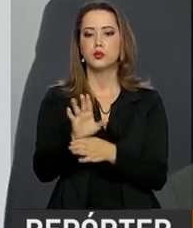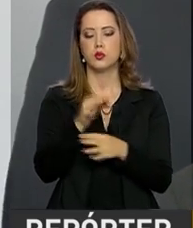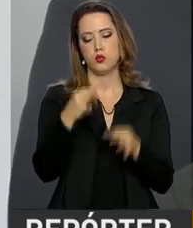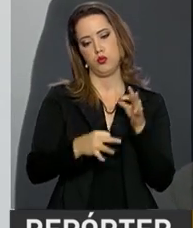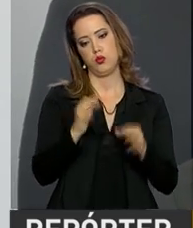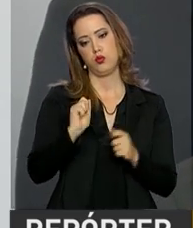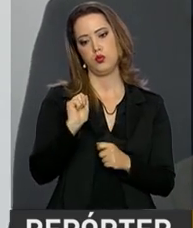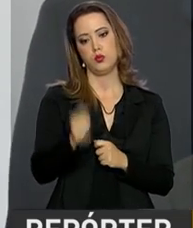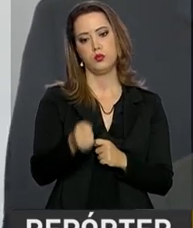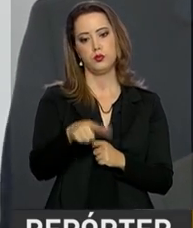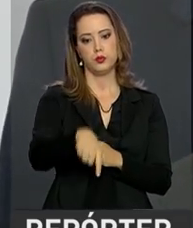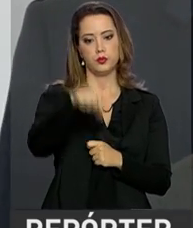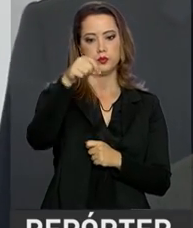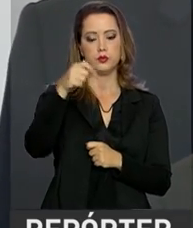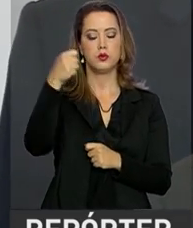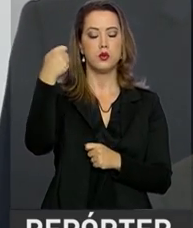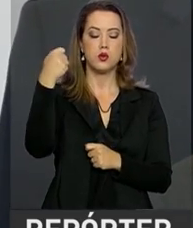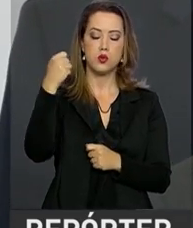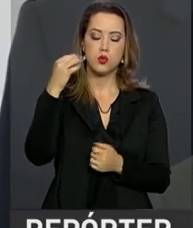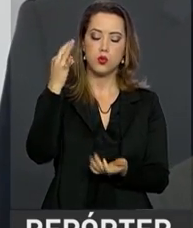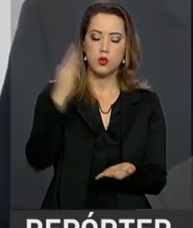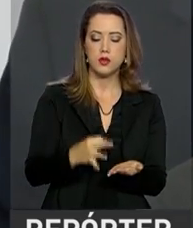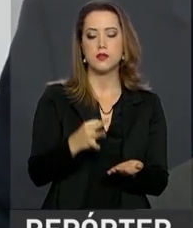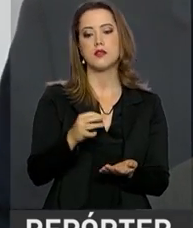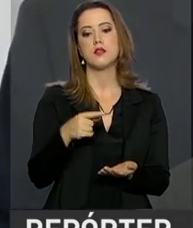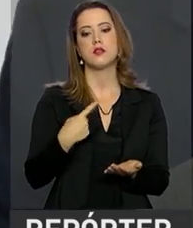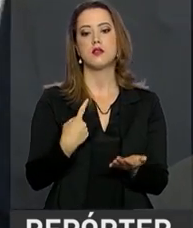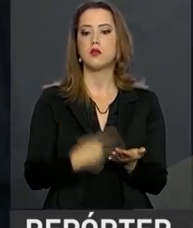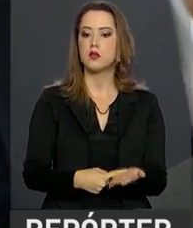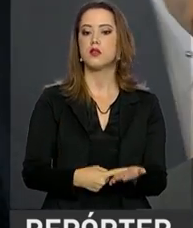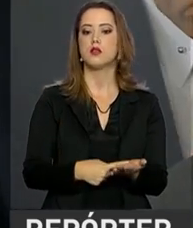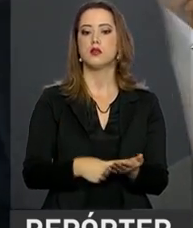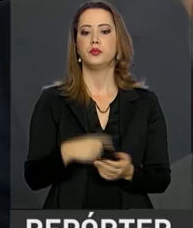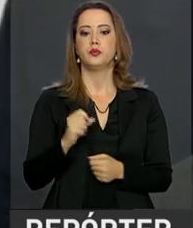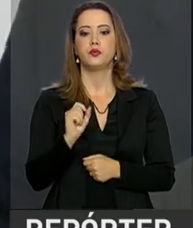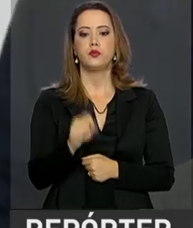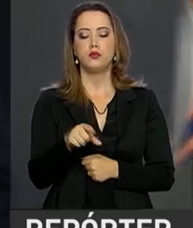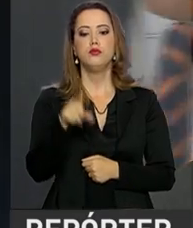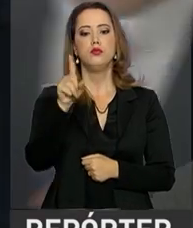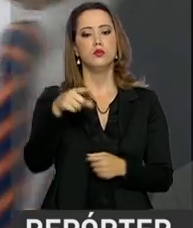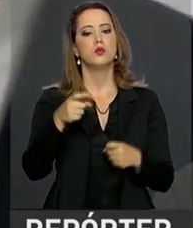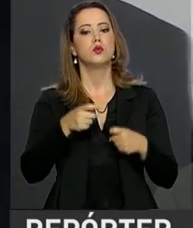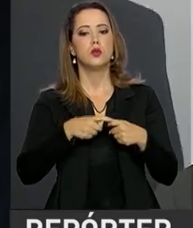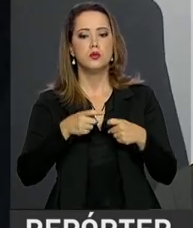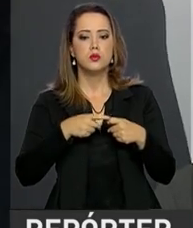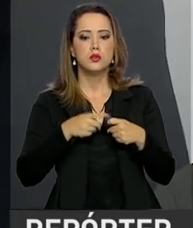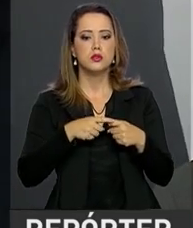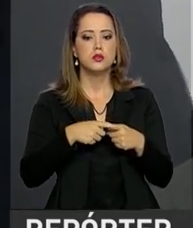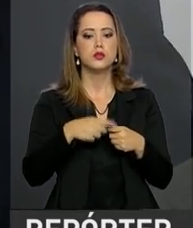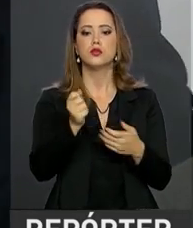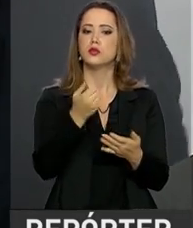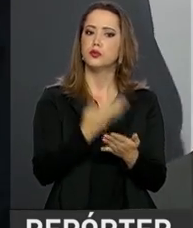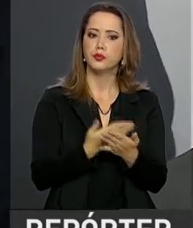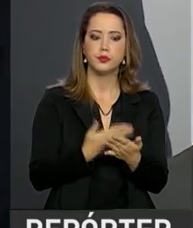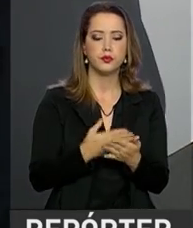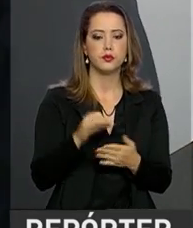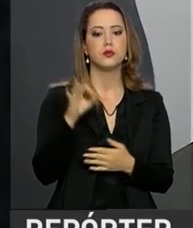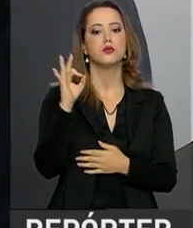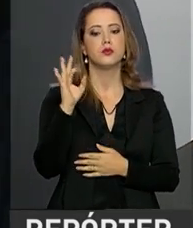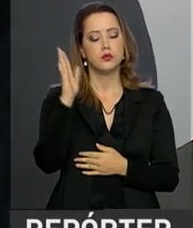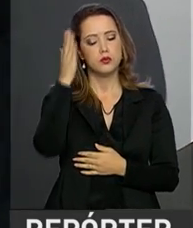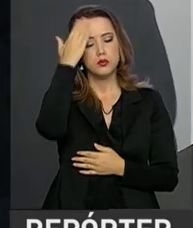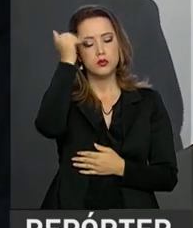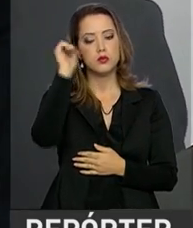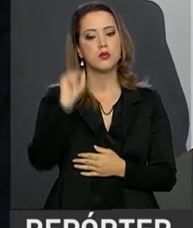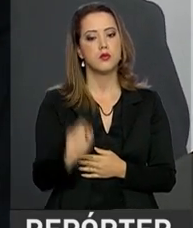e e tudo em medicina baseado em evidências Ou seja que as experiências internacionais mostrem e d subsídios